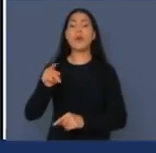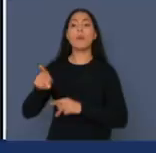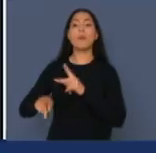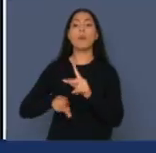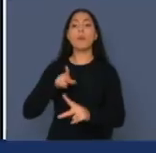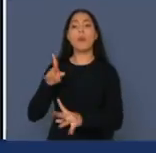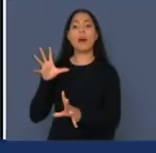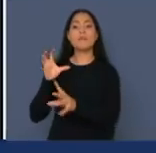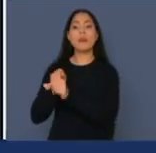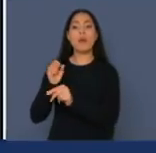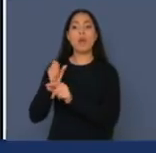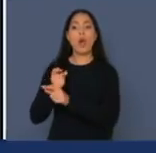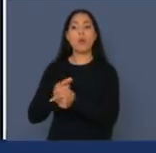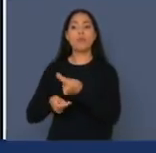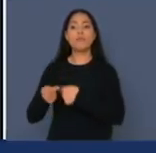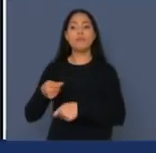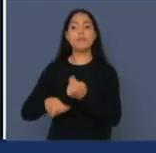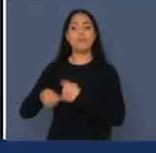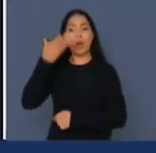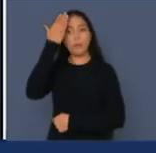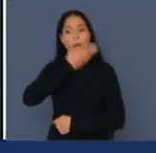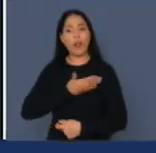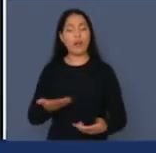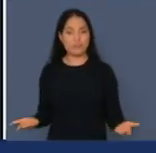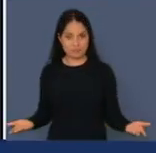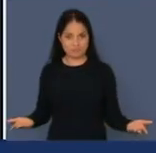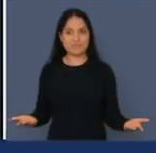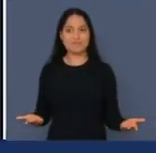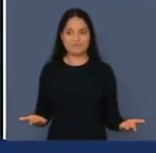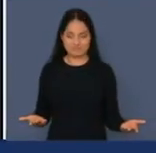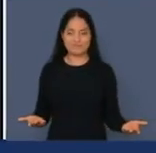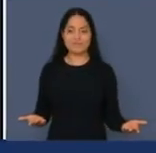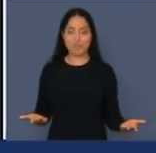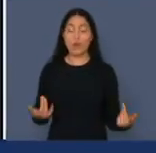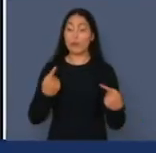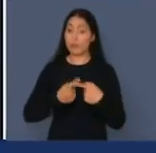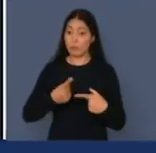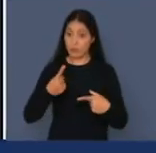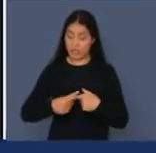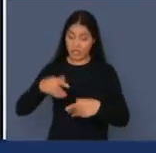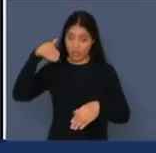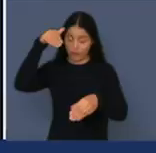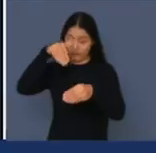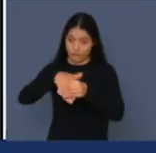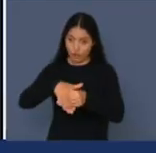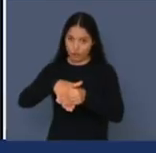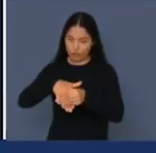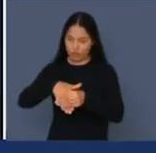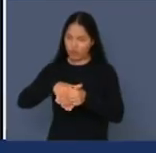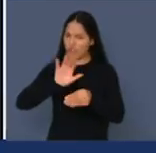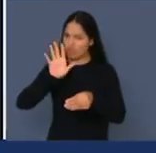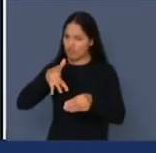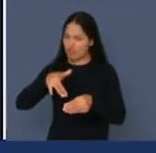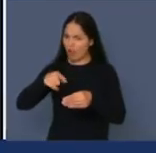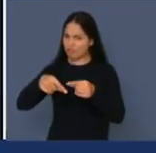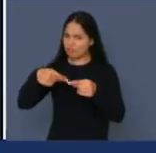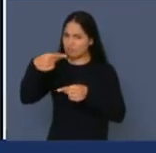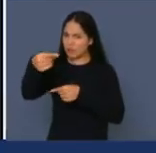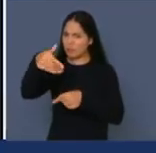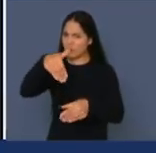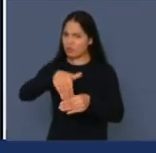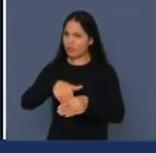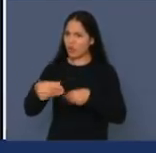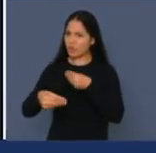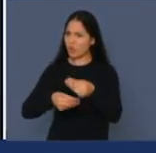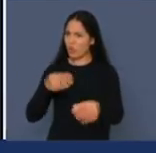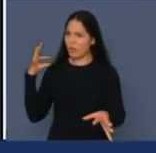a contagem de que deveria ser feita dos votos após a eleição e